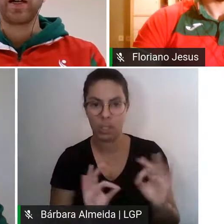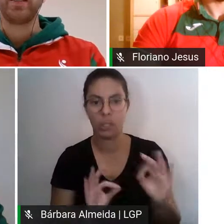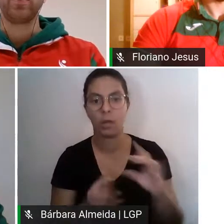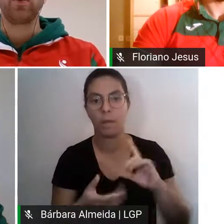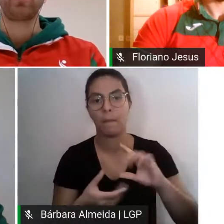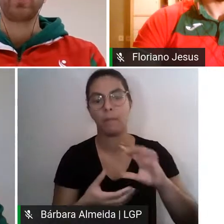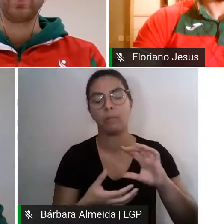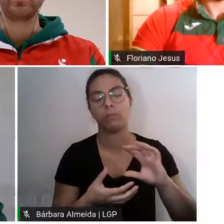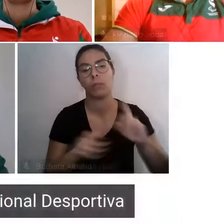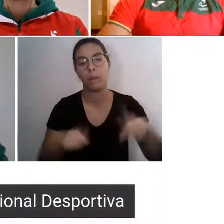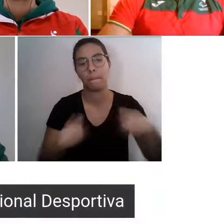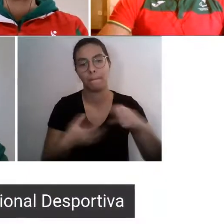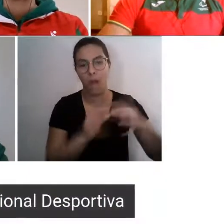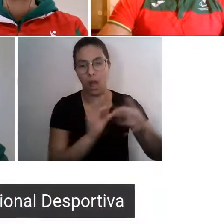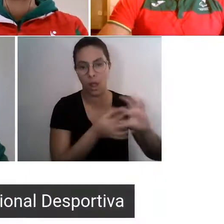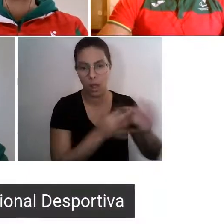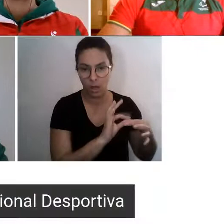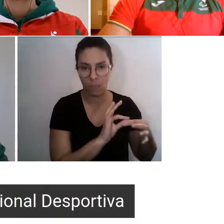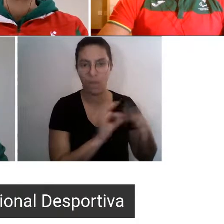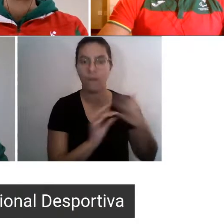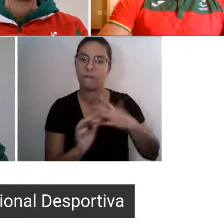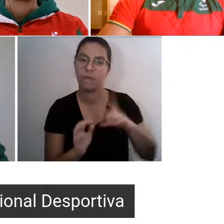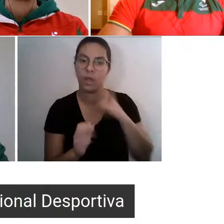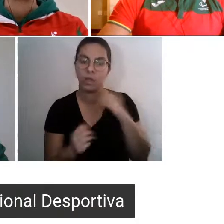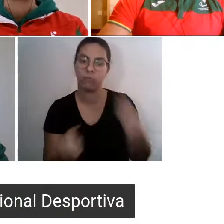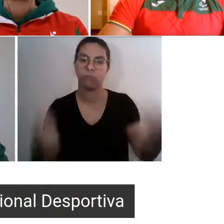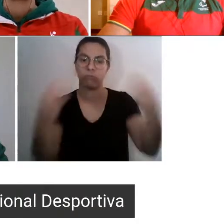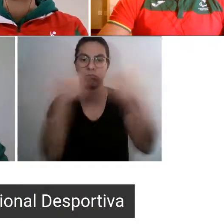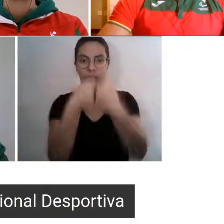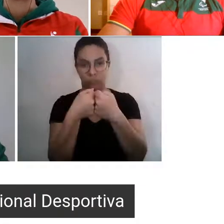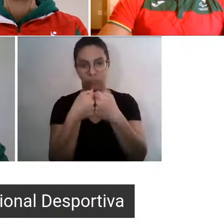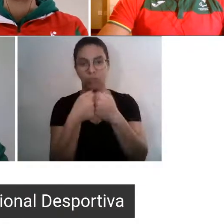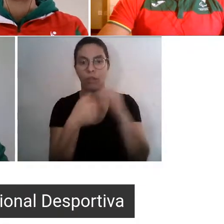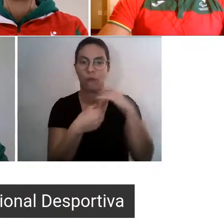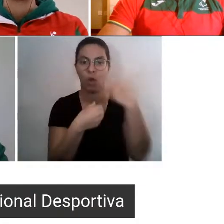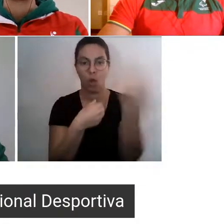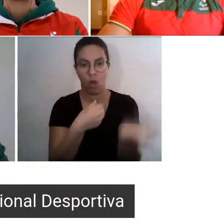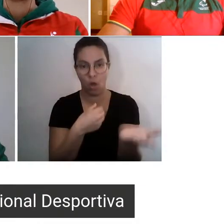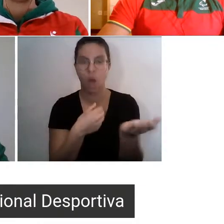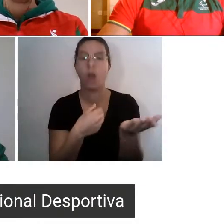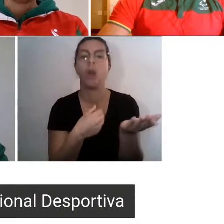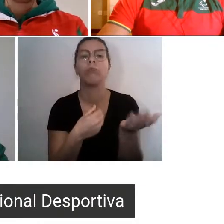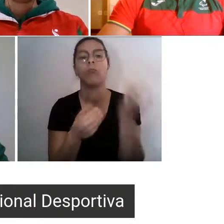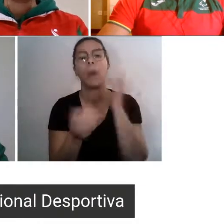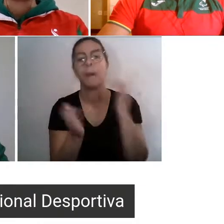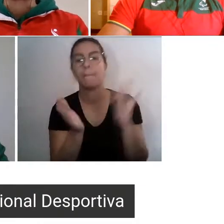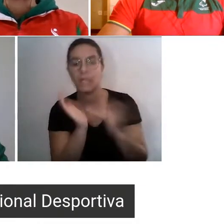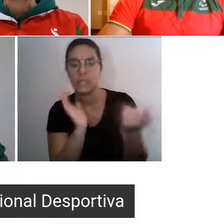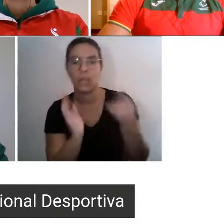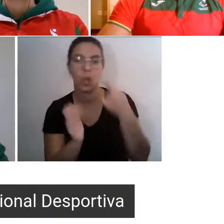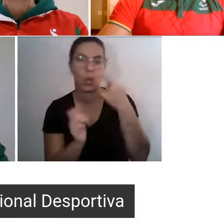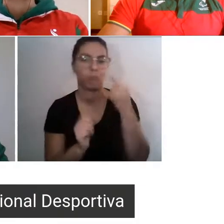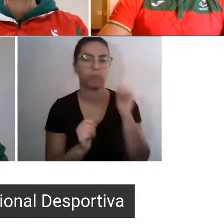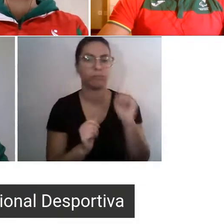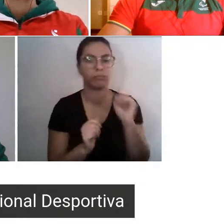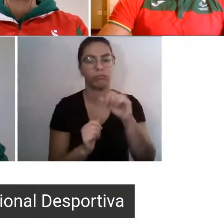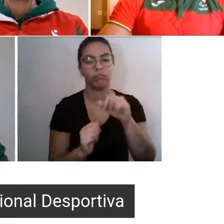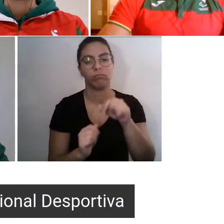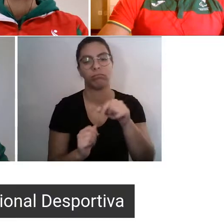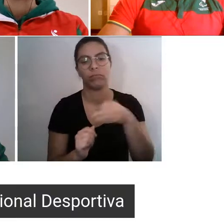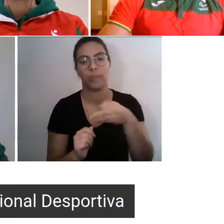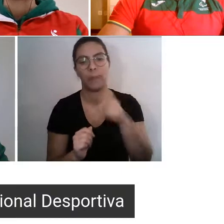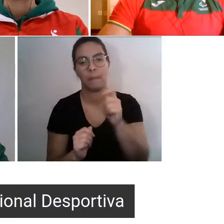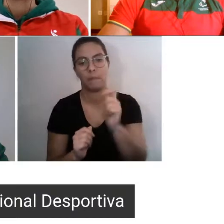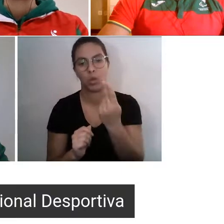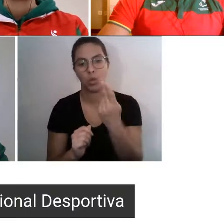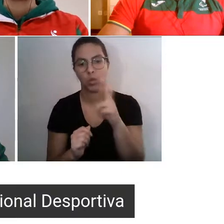já em 2 torneios fora do continente europeu, nomeadamente na América do Sul, no Brasil e no Peru, em 2 torneios que se disputaram